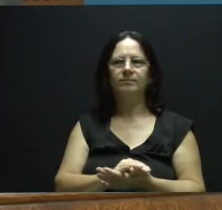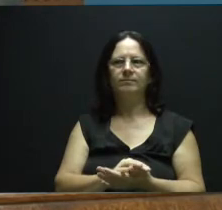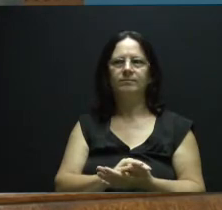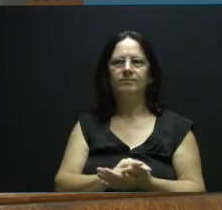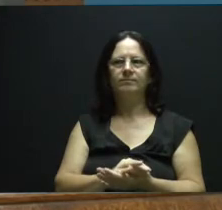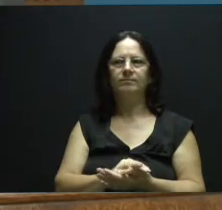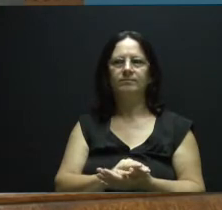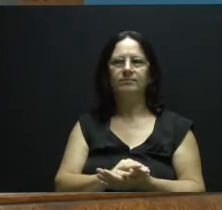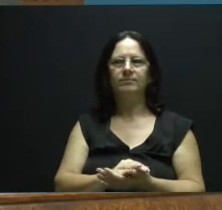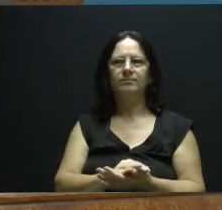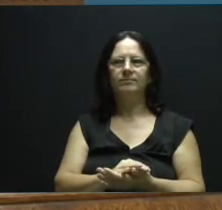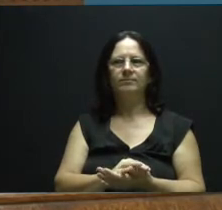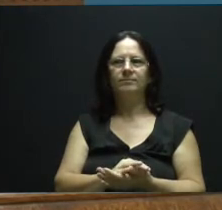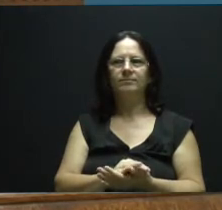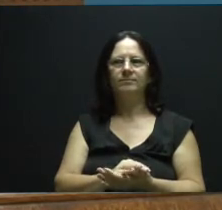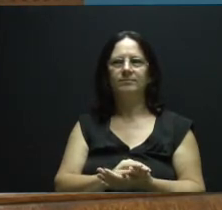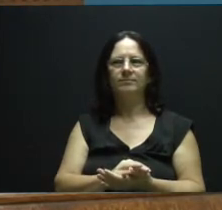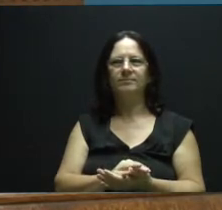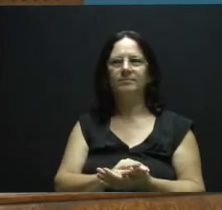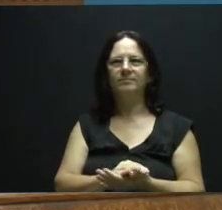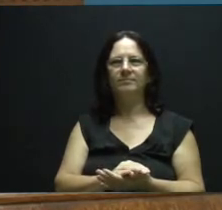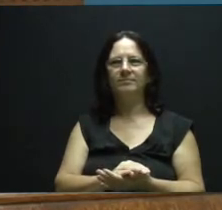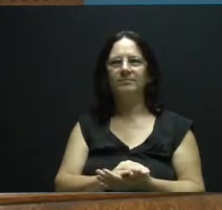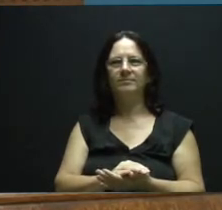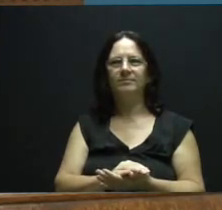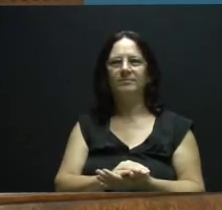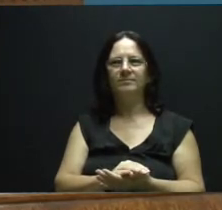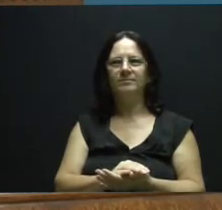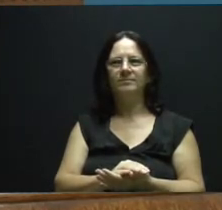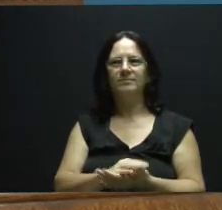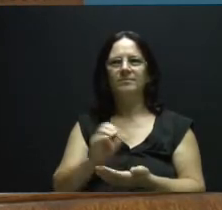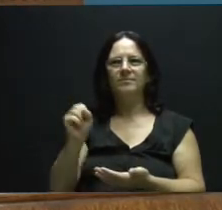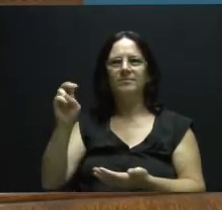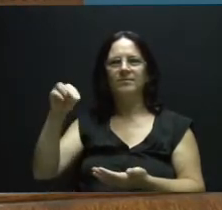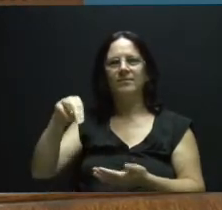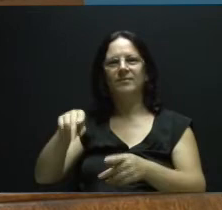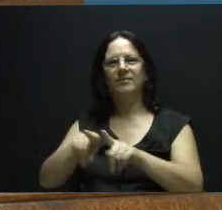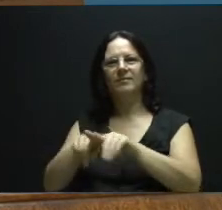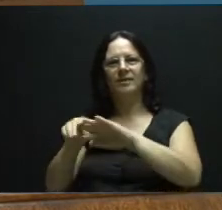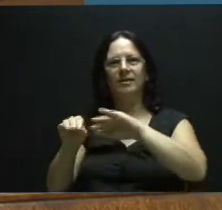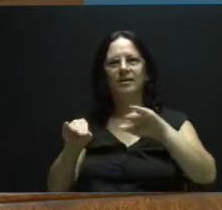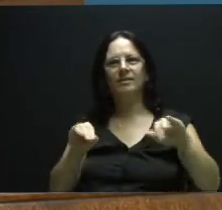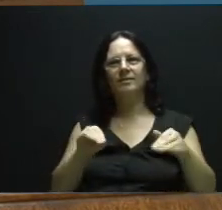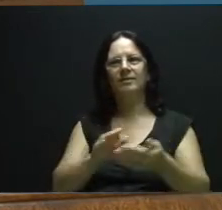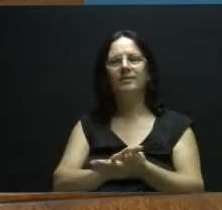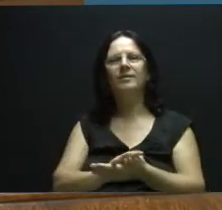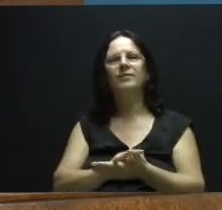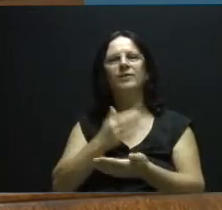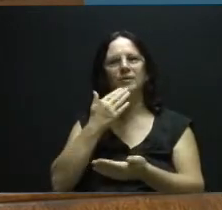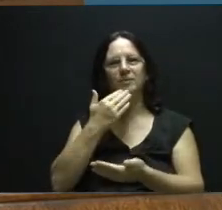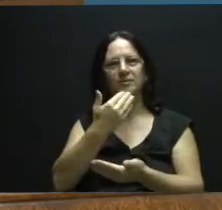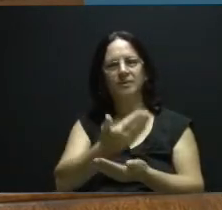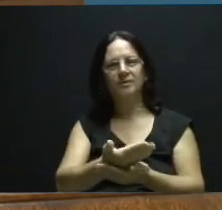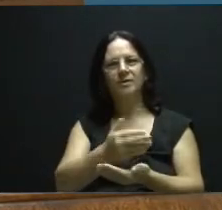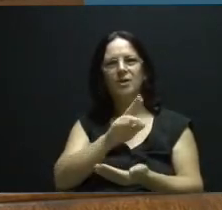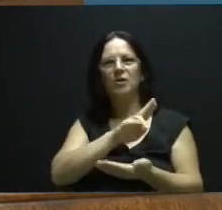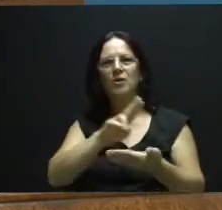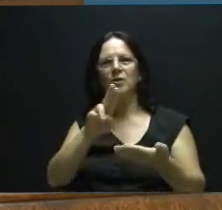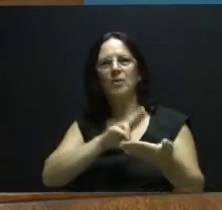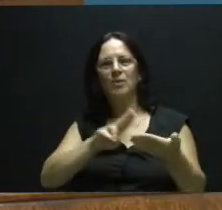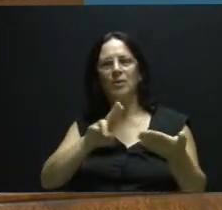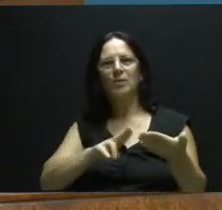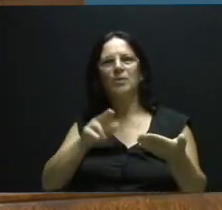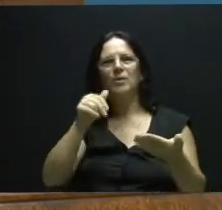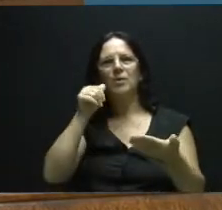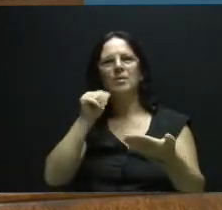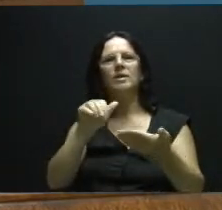no seu hit vive o pai de qualquer forma eu ainda vou indicá vossa excelência o nome lá para o secretário